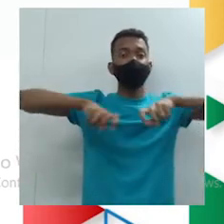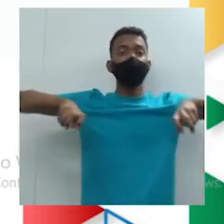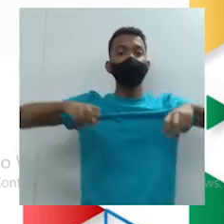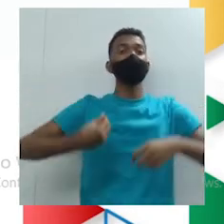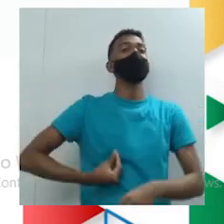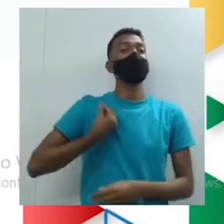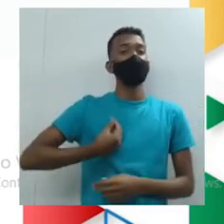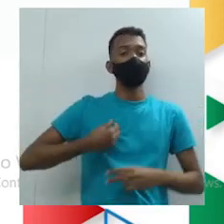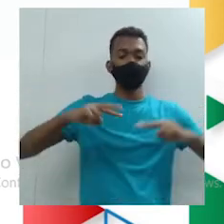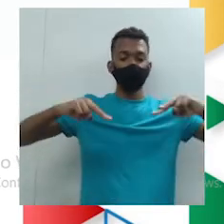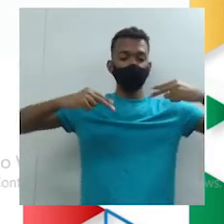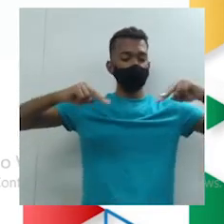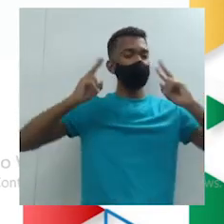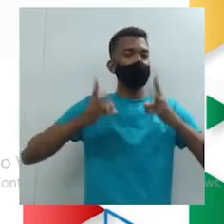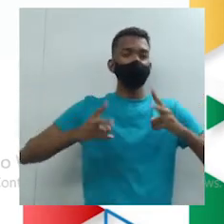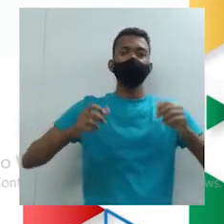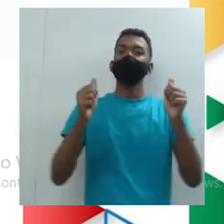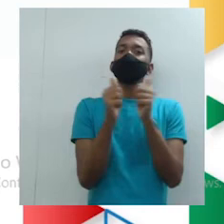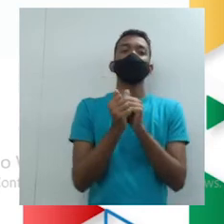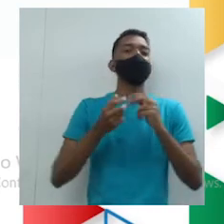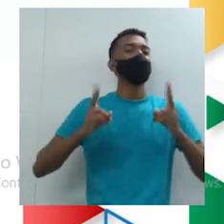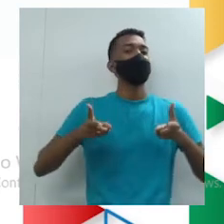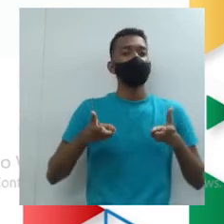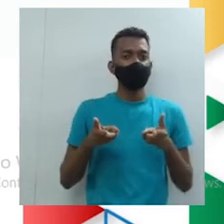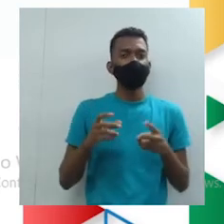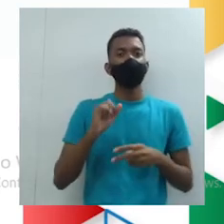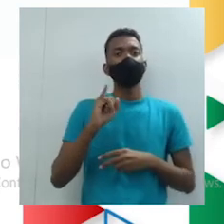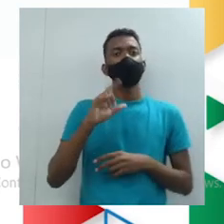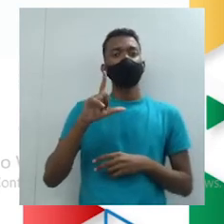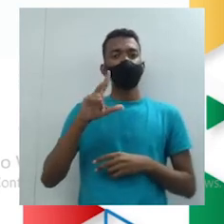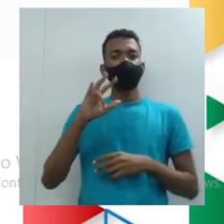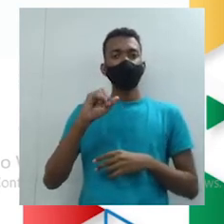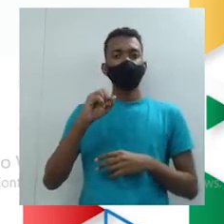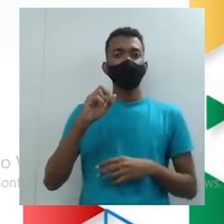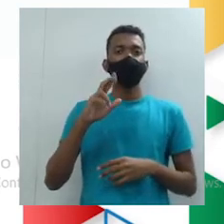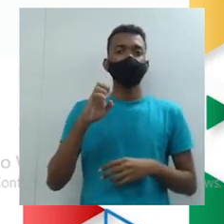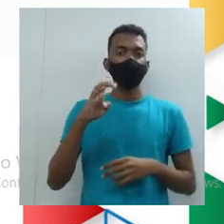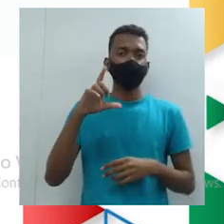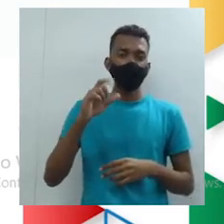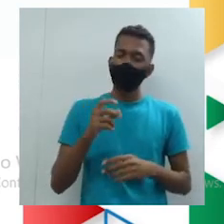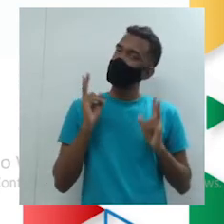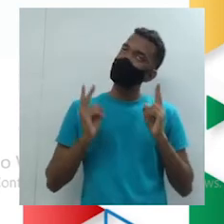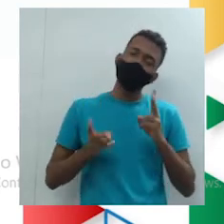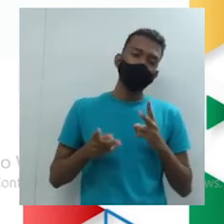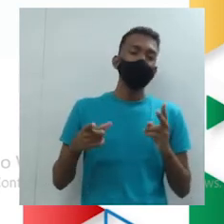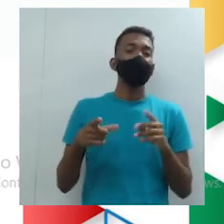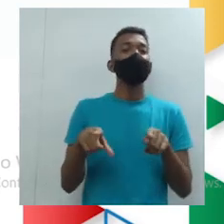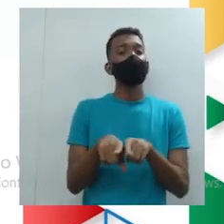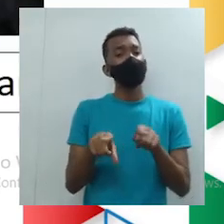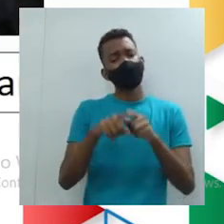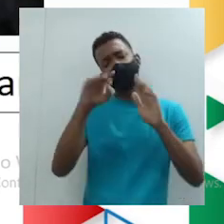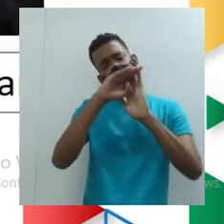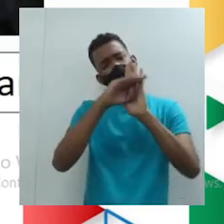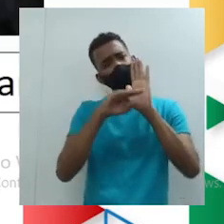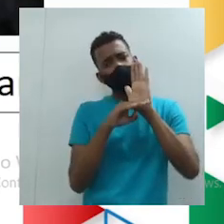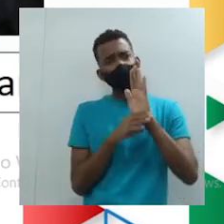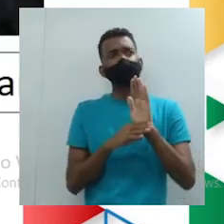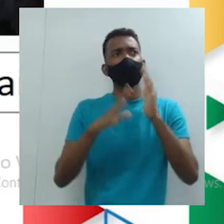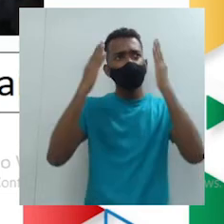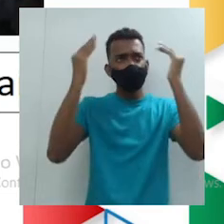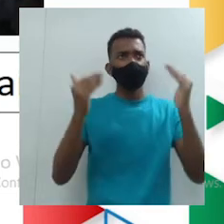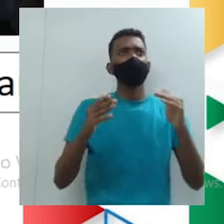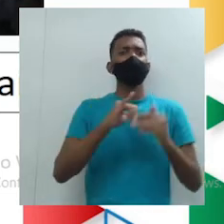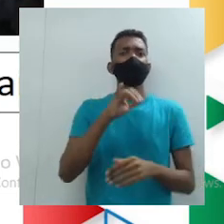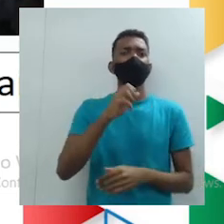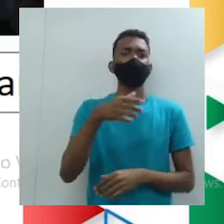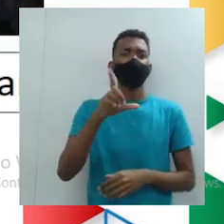já vivia em rede. Com grandes nomes. Com grandes nomes, né? Silvio Rabelo, Gilberto Freire, Paulo Rangel Moreira, Murilo Costa Rego, certo?